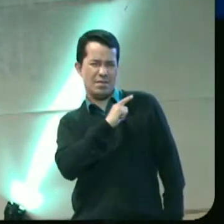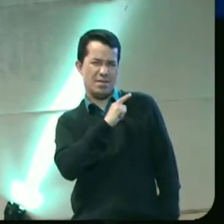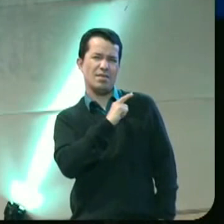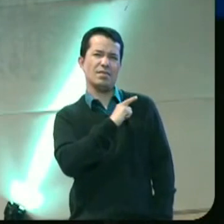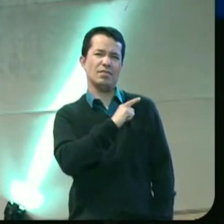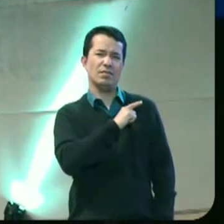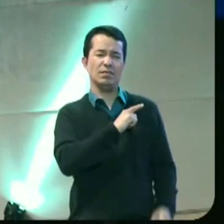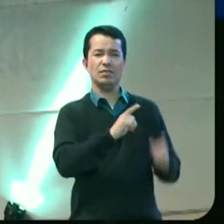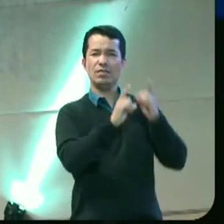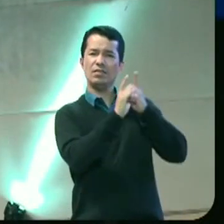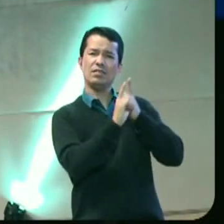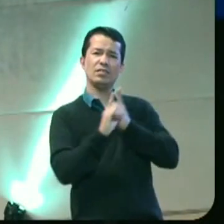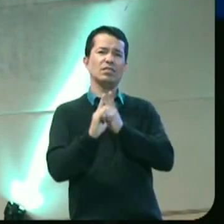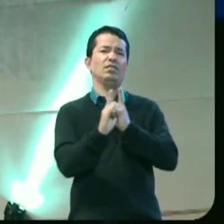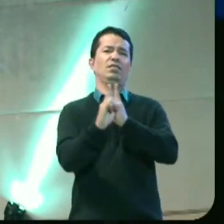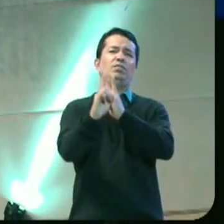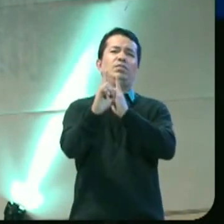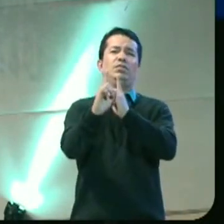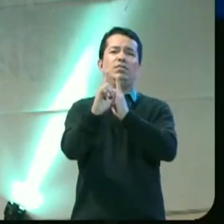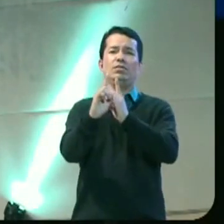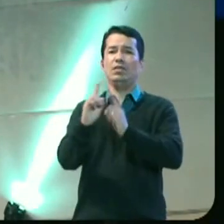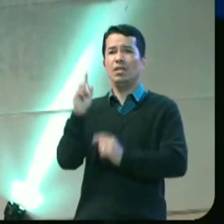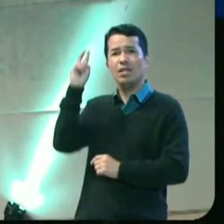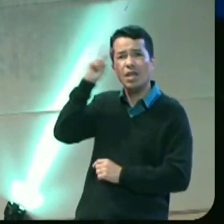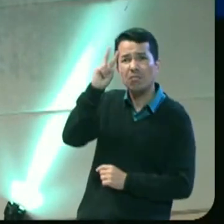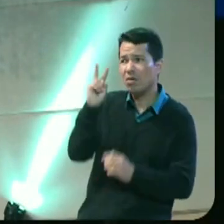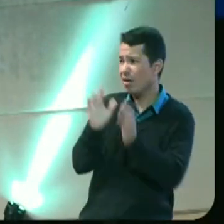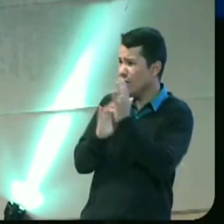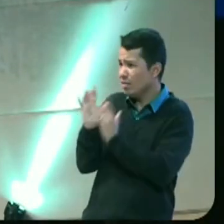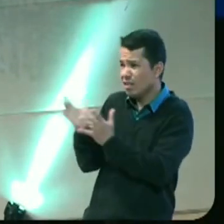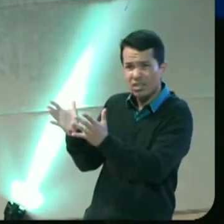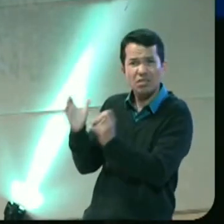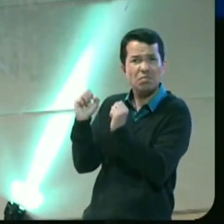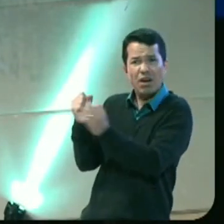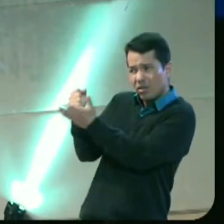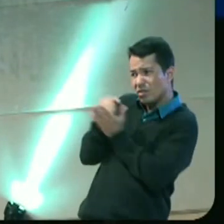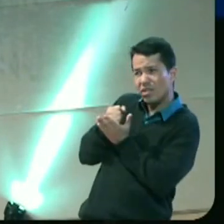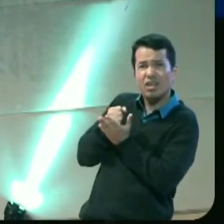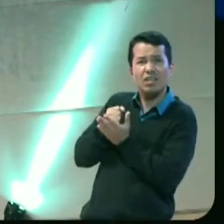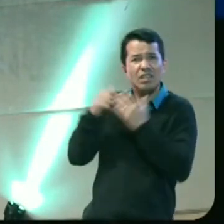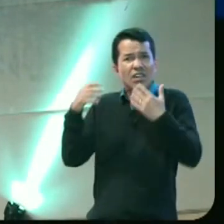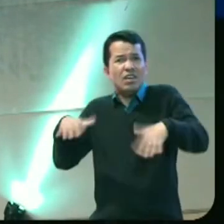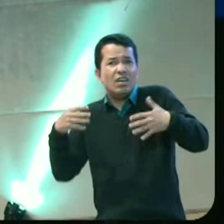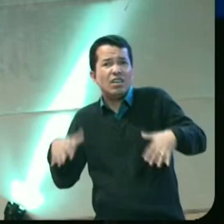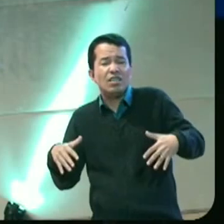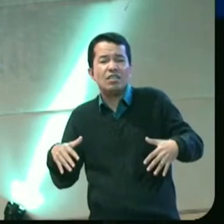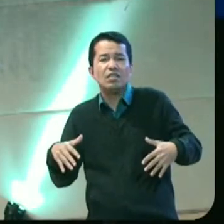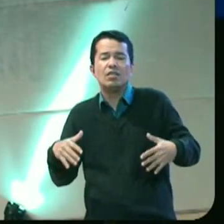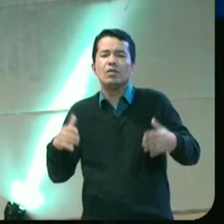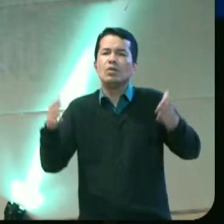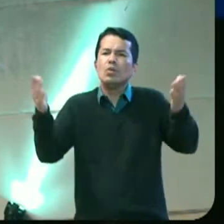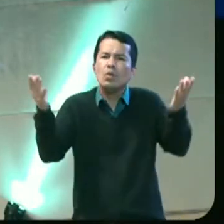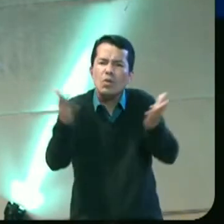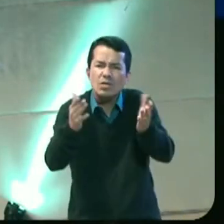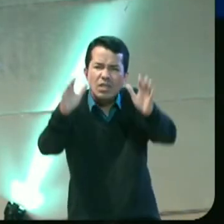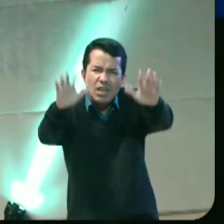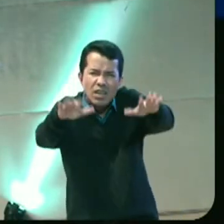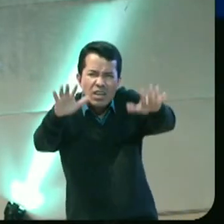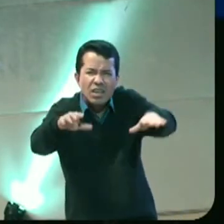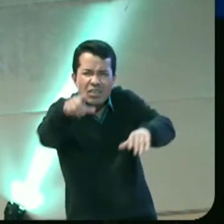aqueles discípulos perceberam isso naquele momento de desespero. Talvez hoje Deus esteja te falando: